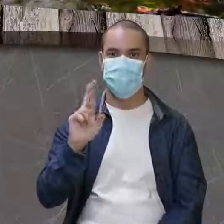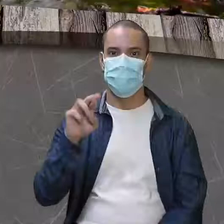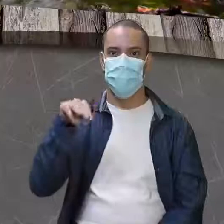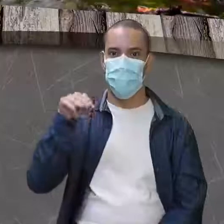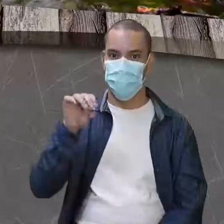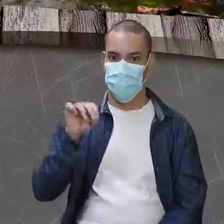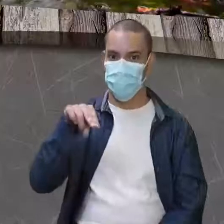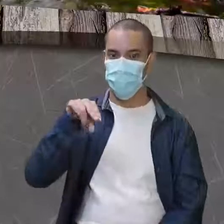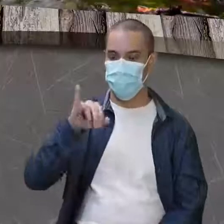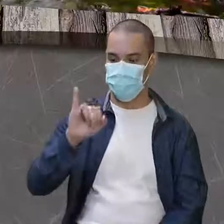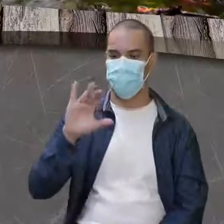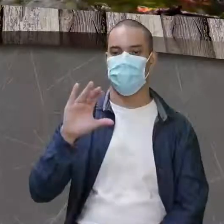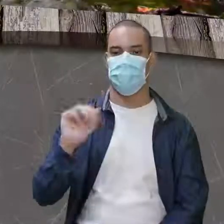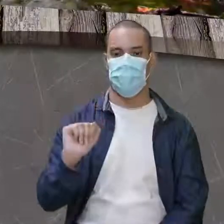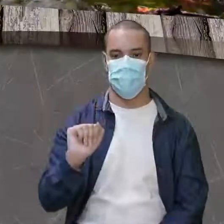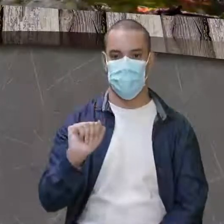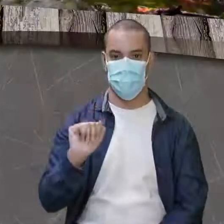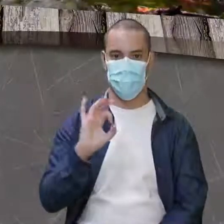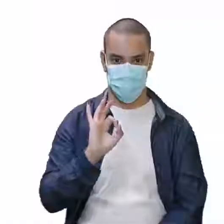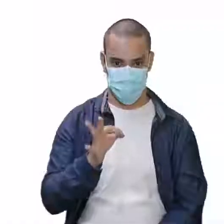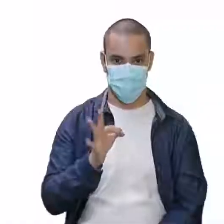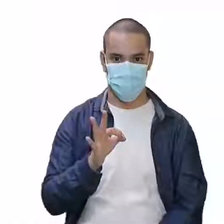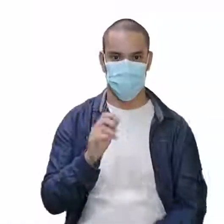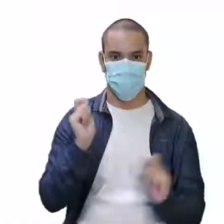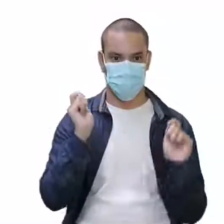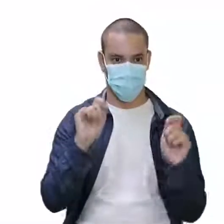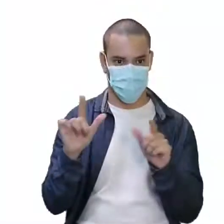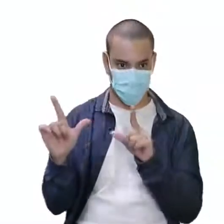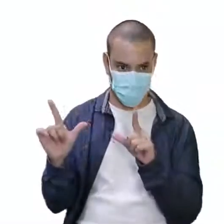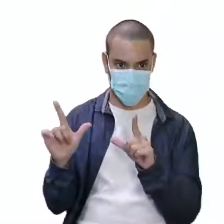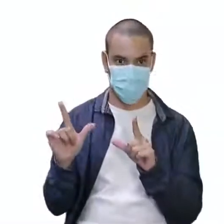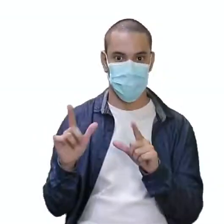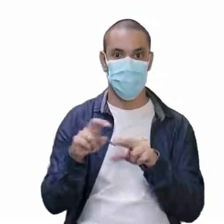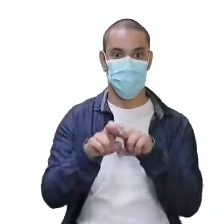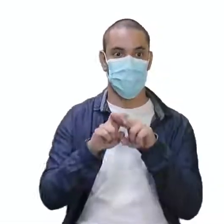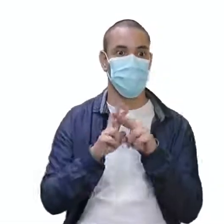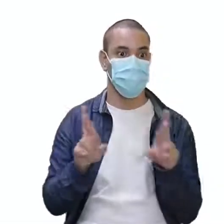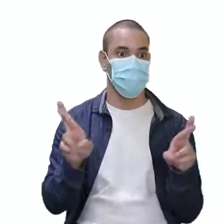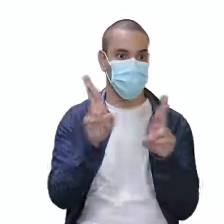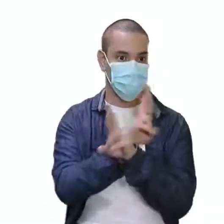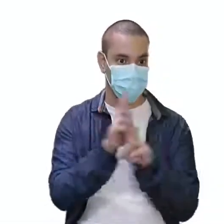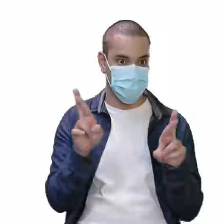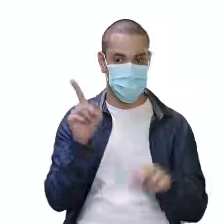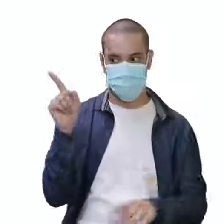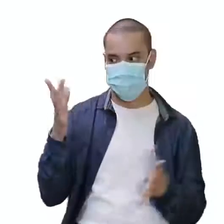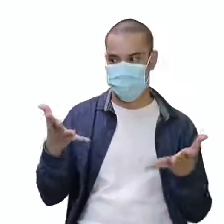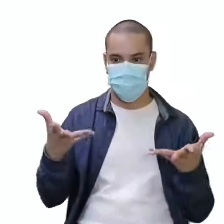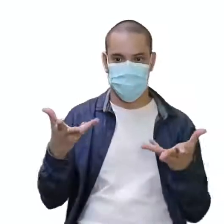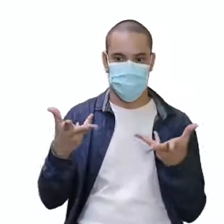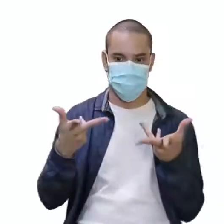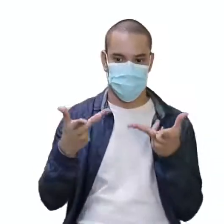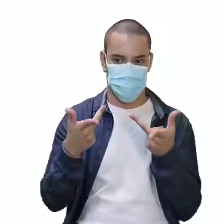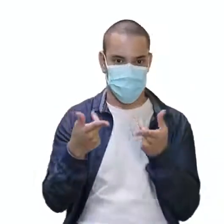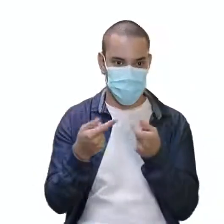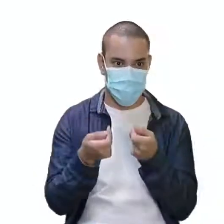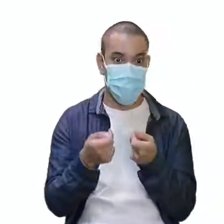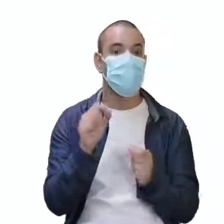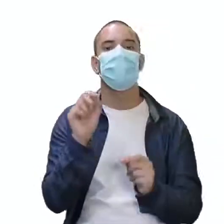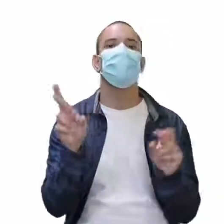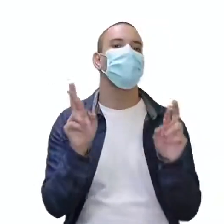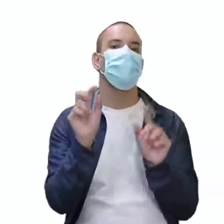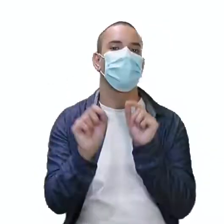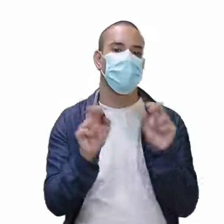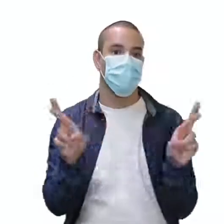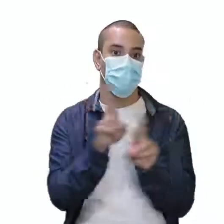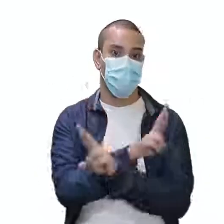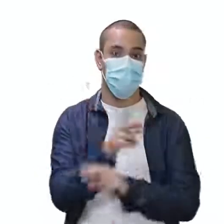mesmo. Tá bom? Olha lá na tela. Então, essas relações harmônicas são aquelas que ocorrem entre indivíduos